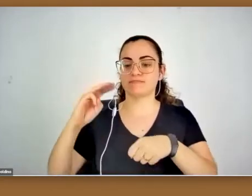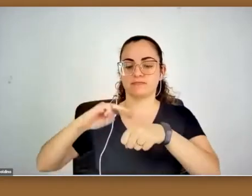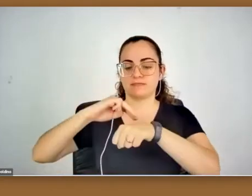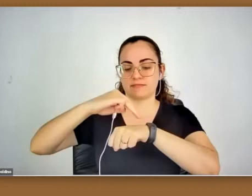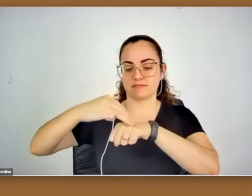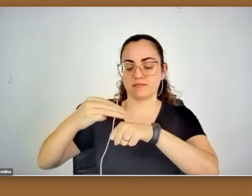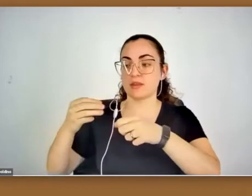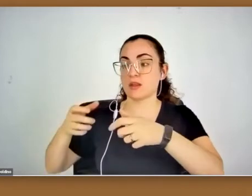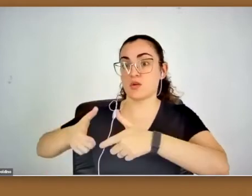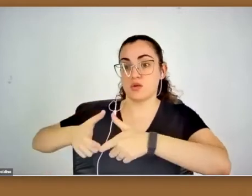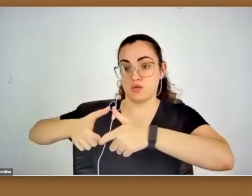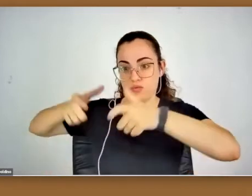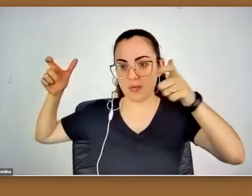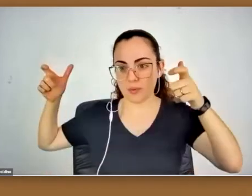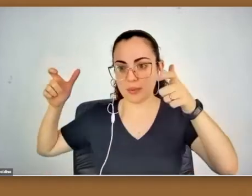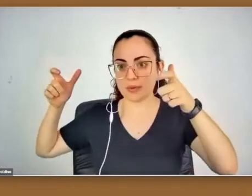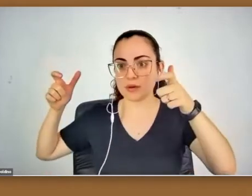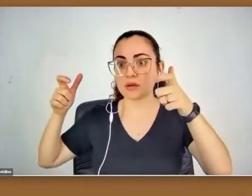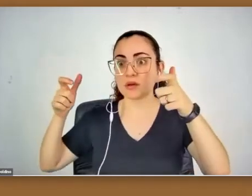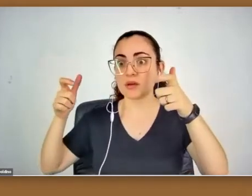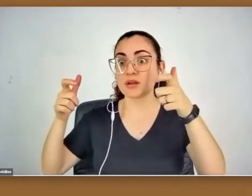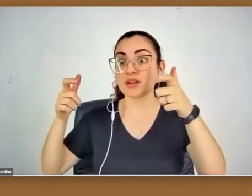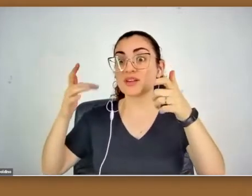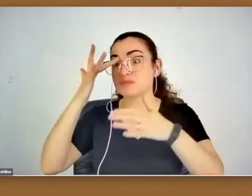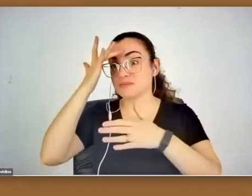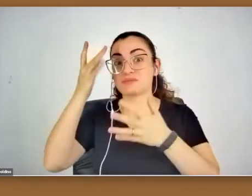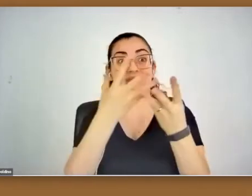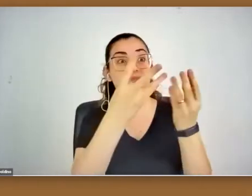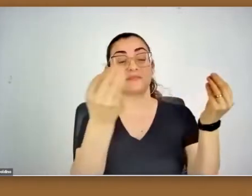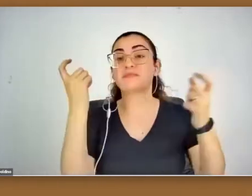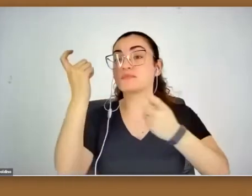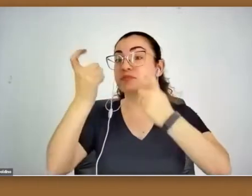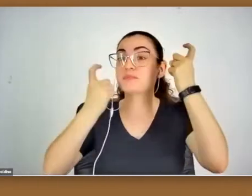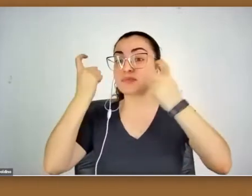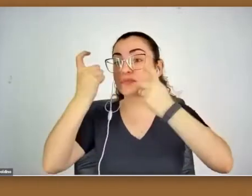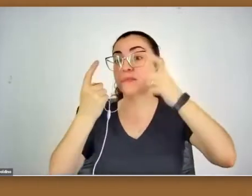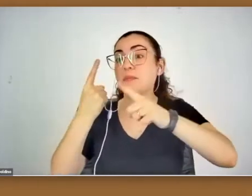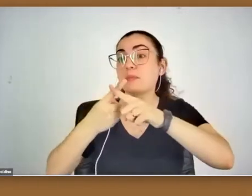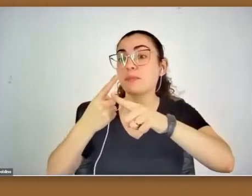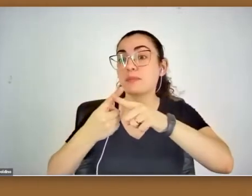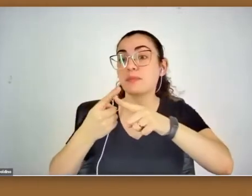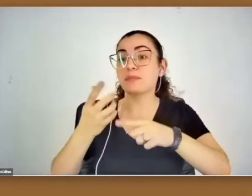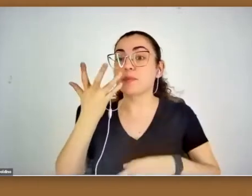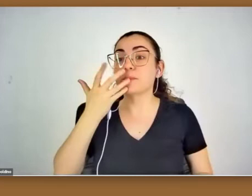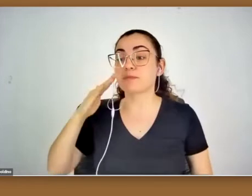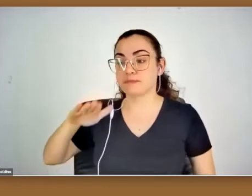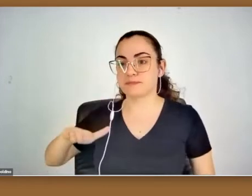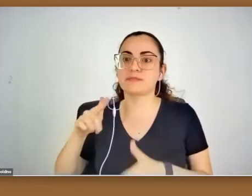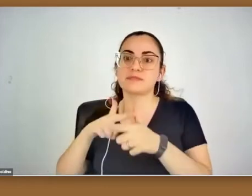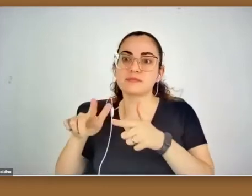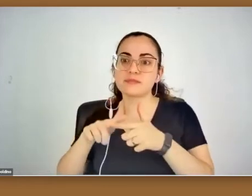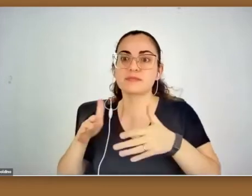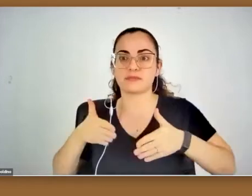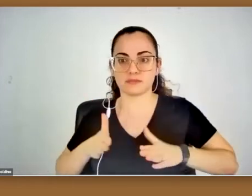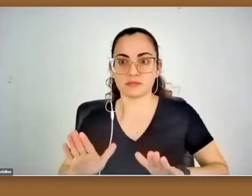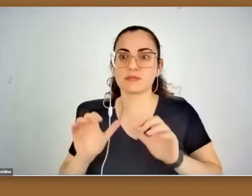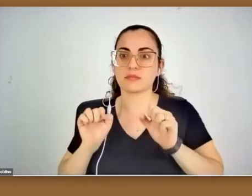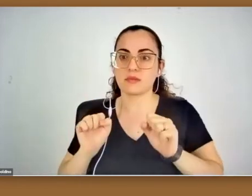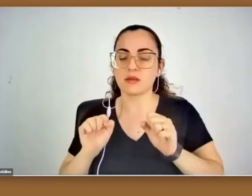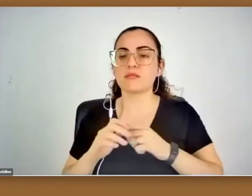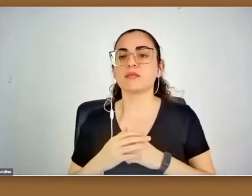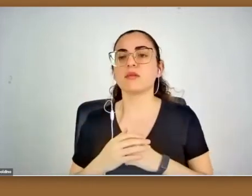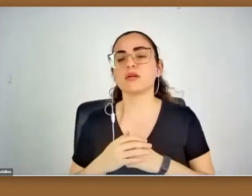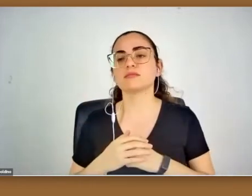afeta crianças, né? Obviamente que vai gerar uma comoção muito grande, mas quando parece que some, as